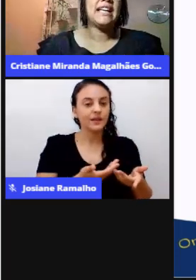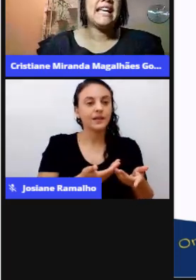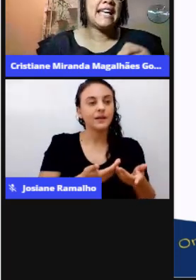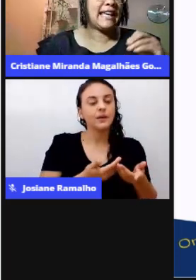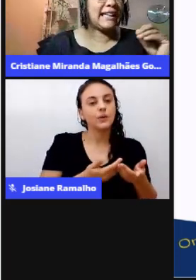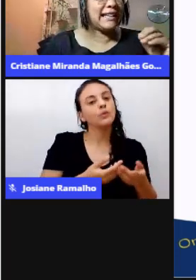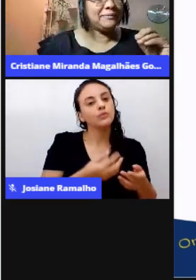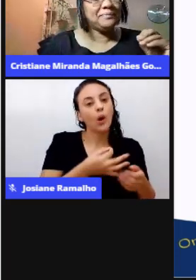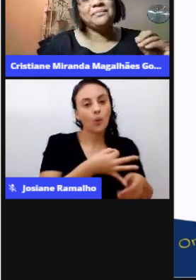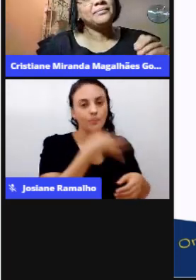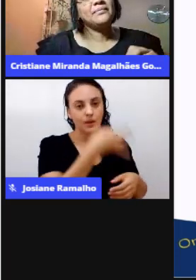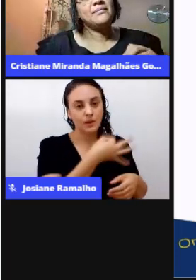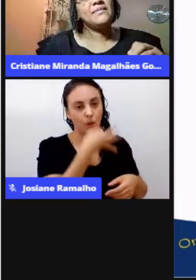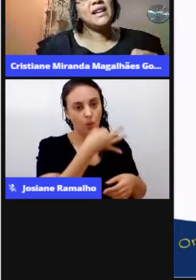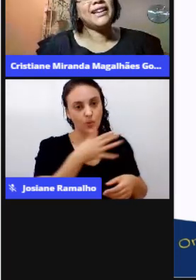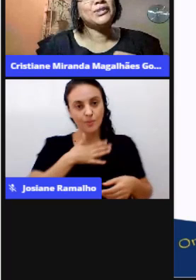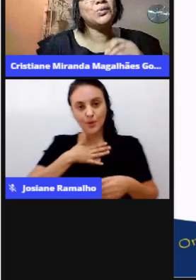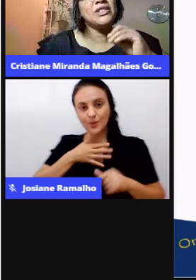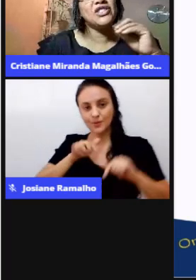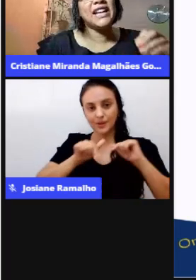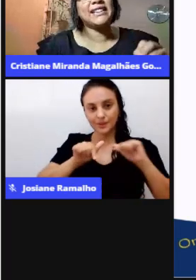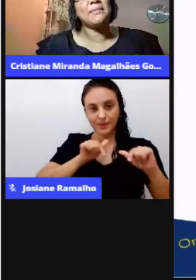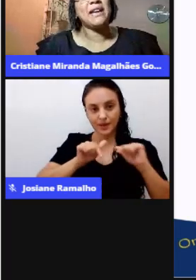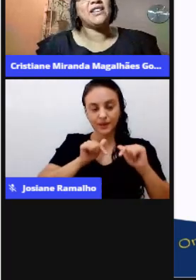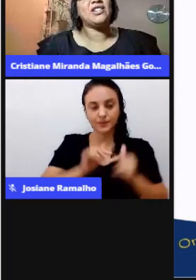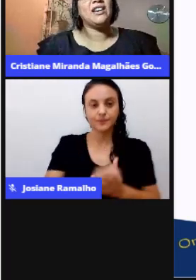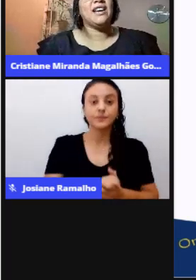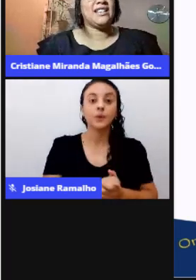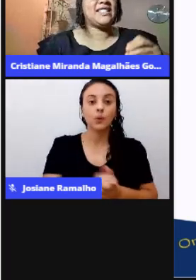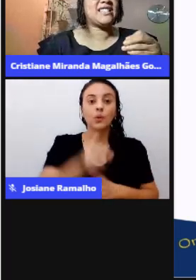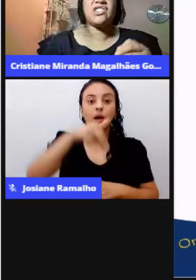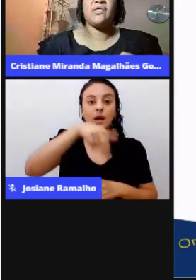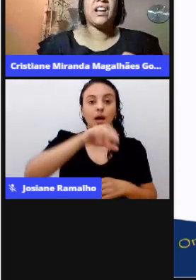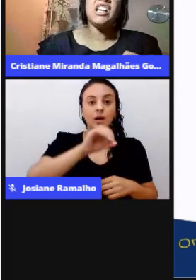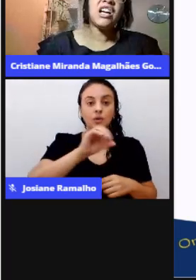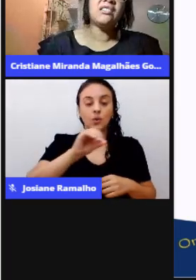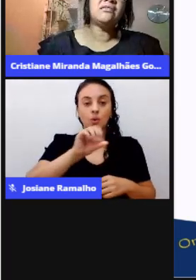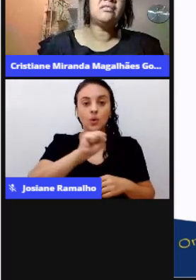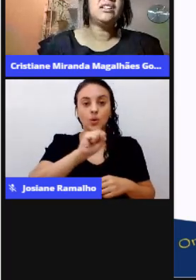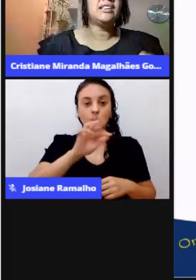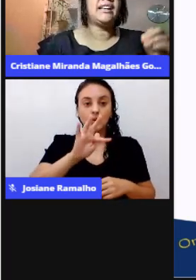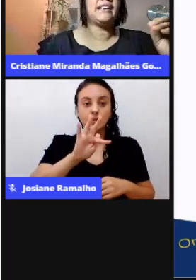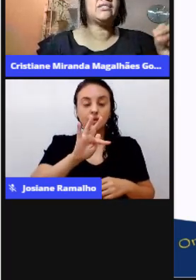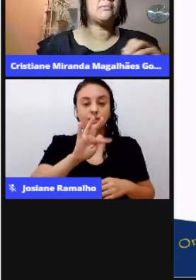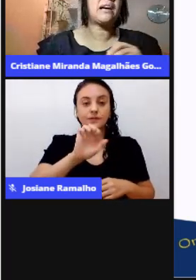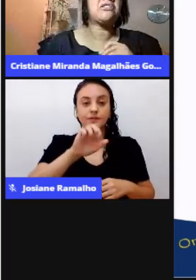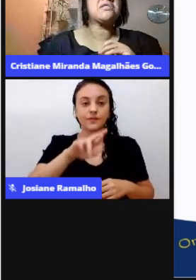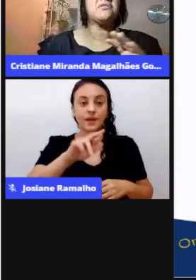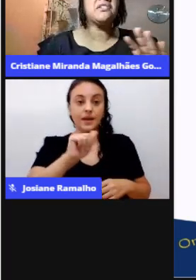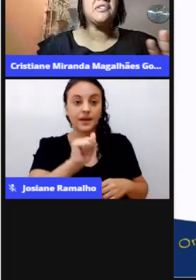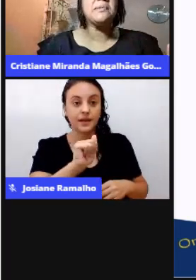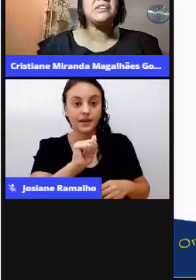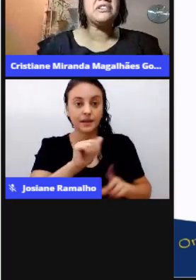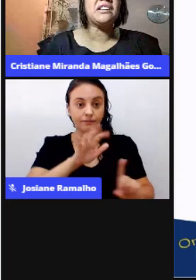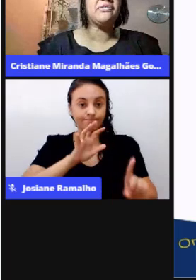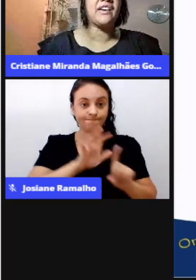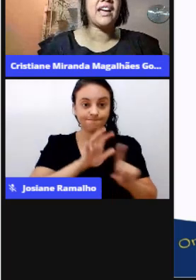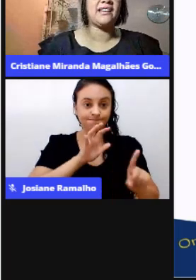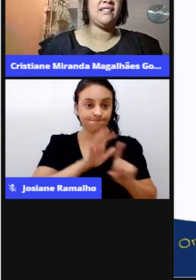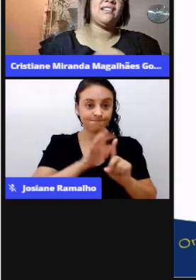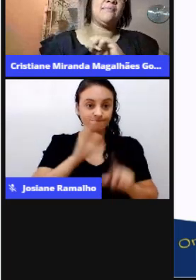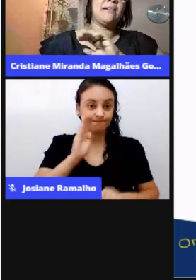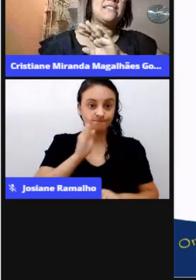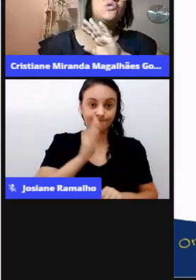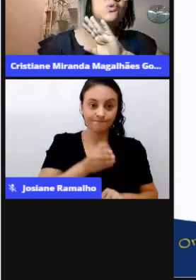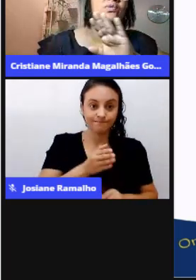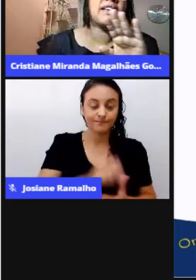noosfera, ela atua diretamente. Às vezes a gente fala, não, eu trabalho assunto e a família não